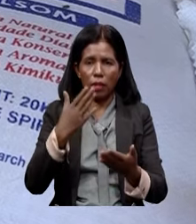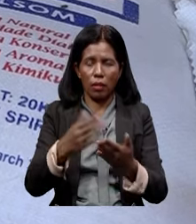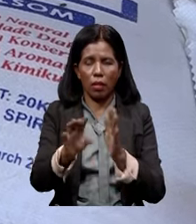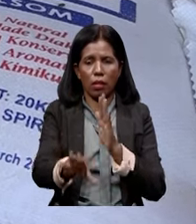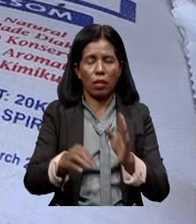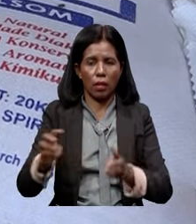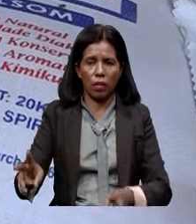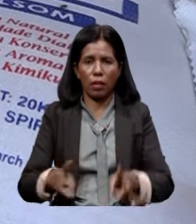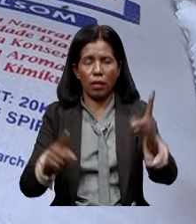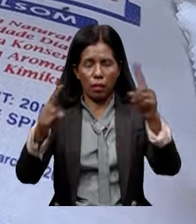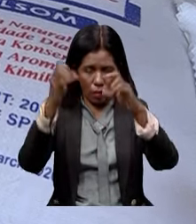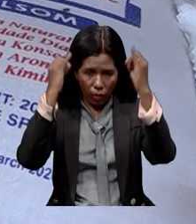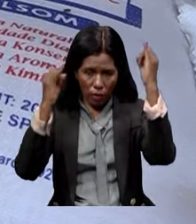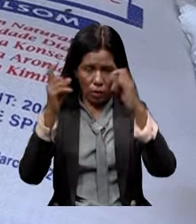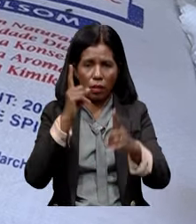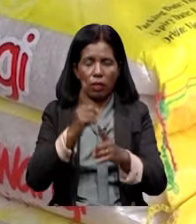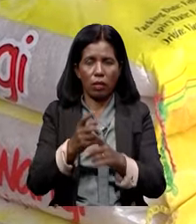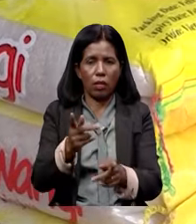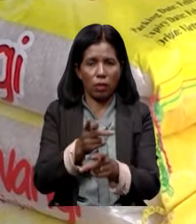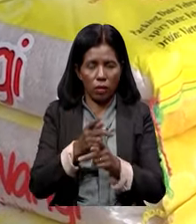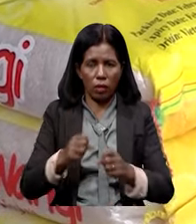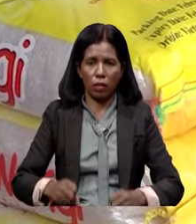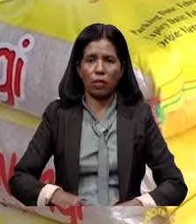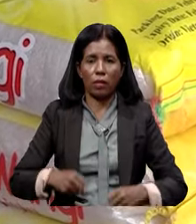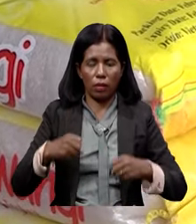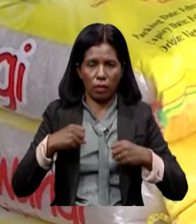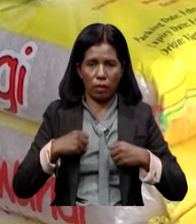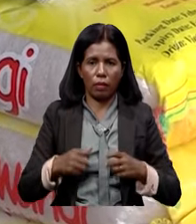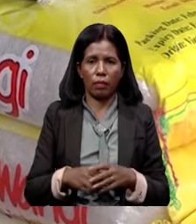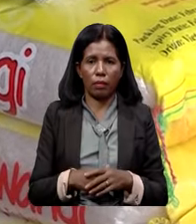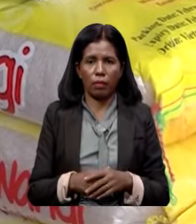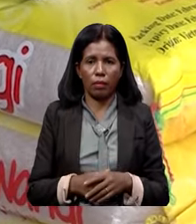hetan dalam be informasaun lolos no proteze saudi. Dilma sujeti, ishi amen.